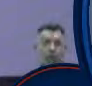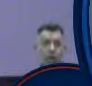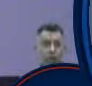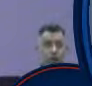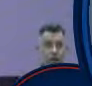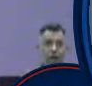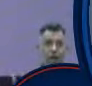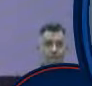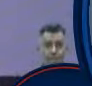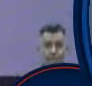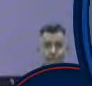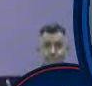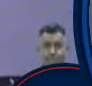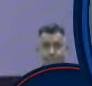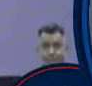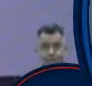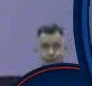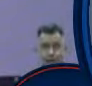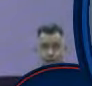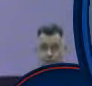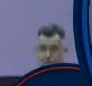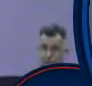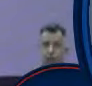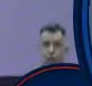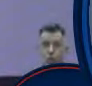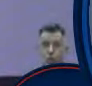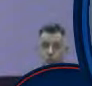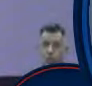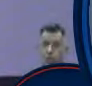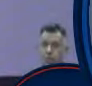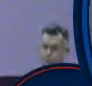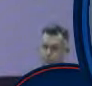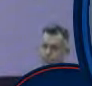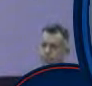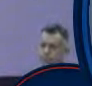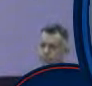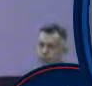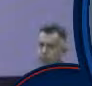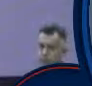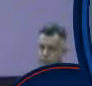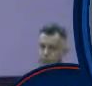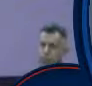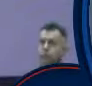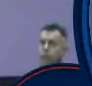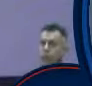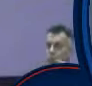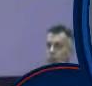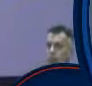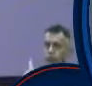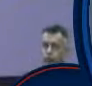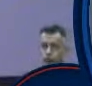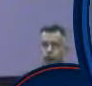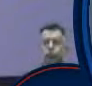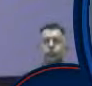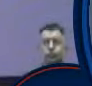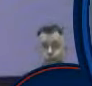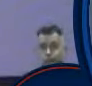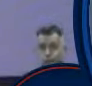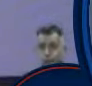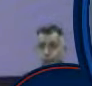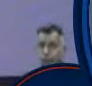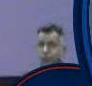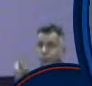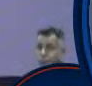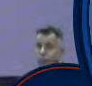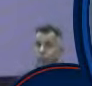ações paralelas e as novidades que vão gerar valor para os sellers operarem com eficiência e competitividade no nosso ambiente. E esse